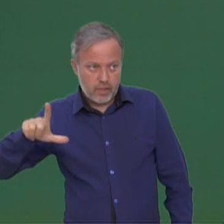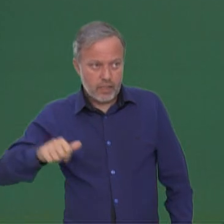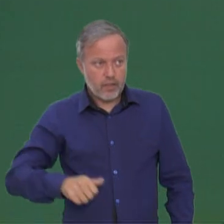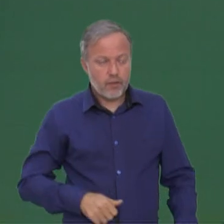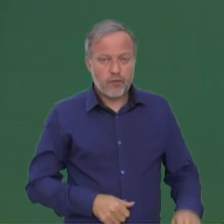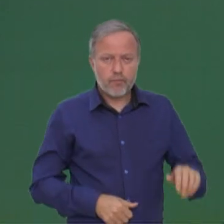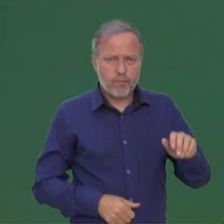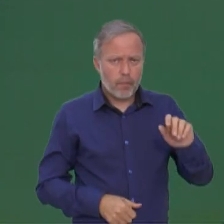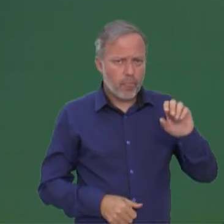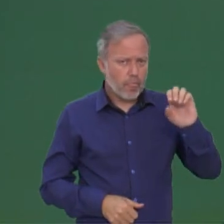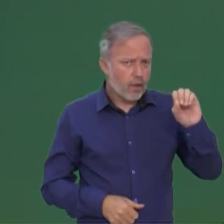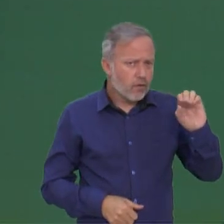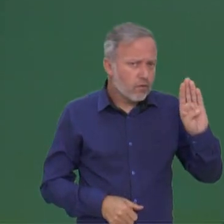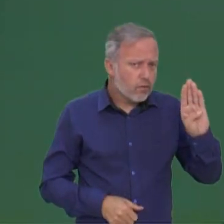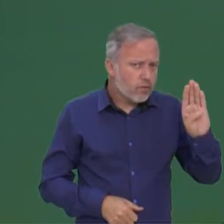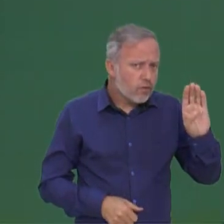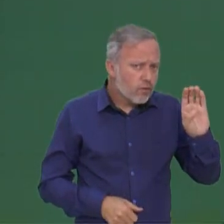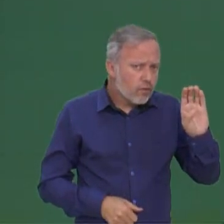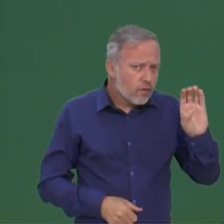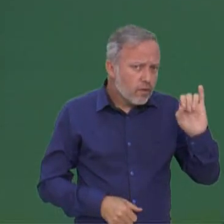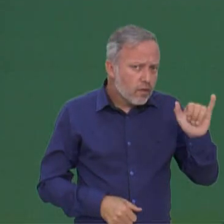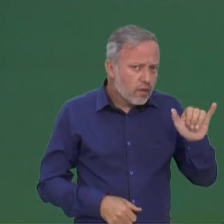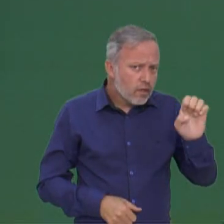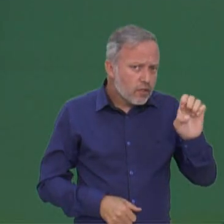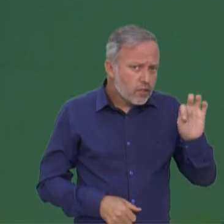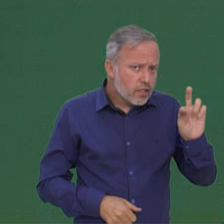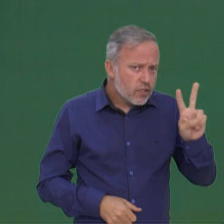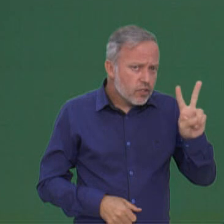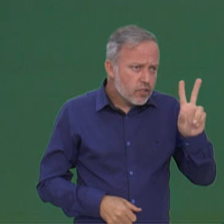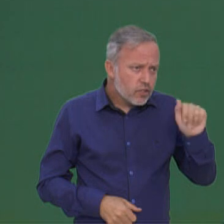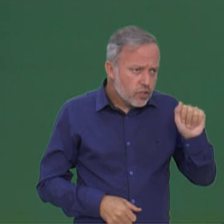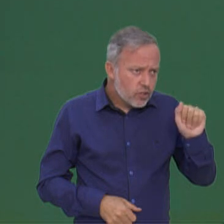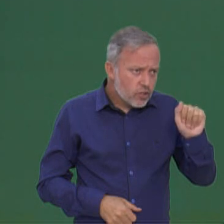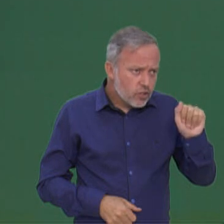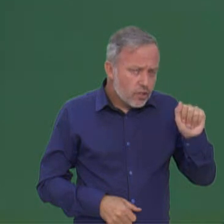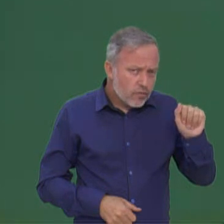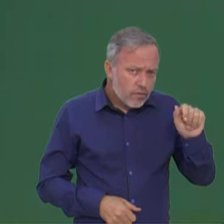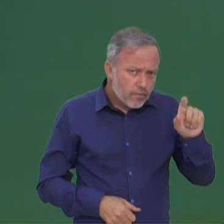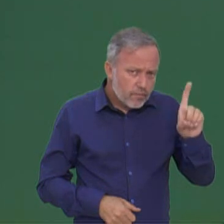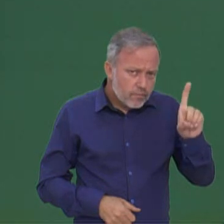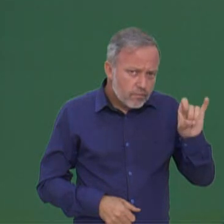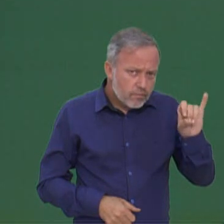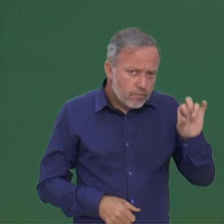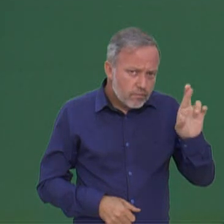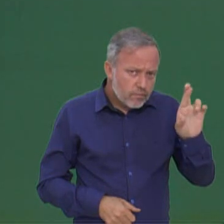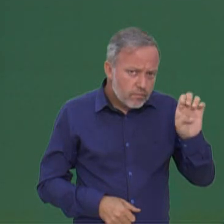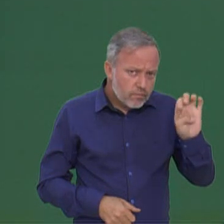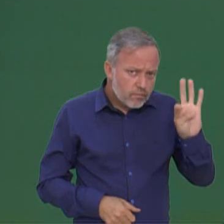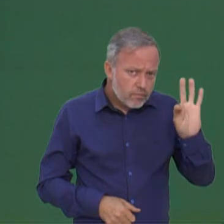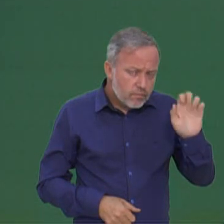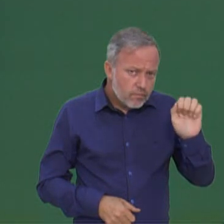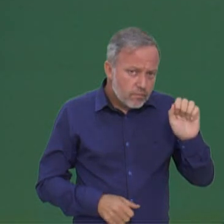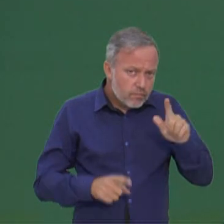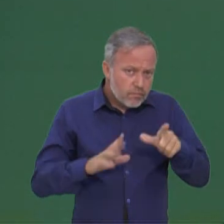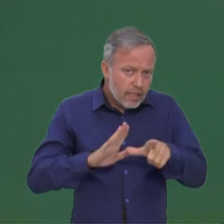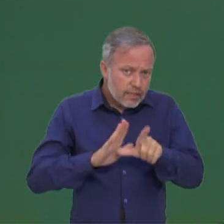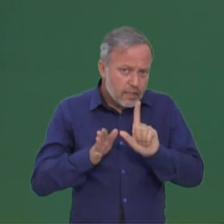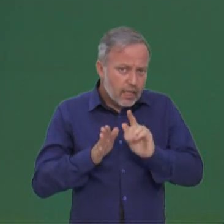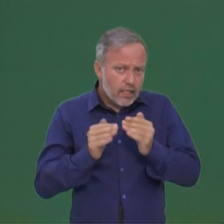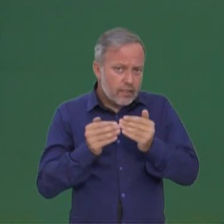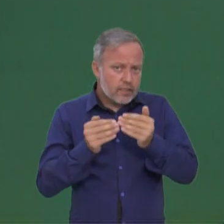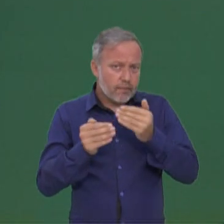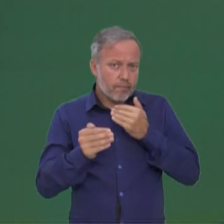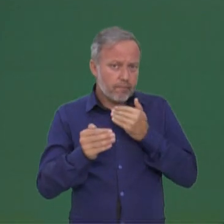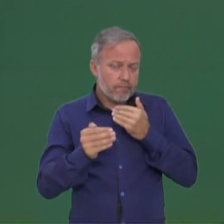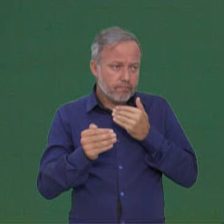Lembrem que uma ou duas aulas atrás, vocês já fizeram o quadrinho, se eu não me engano, da subjetiva